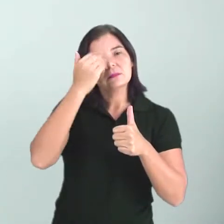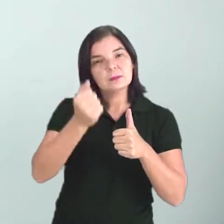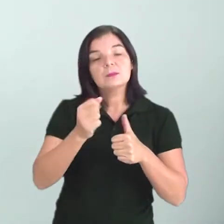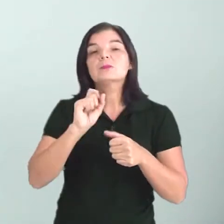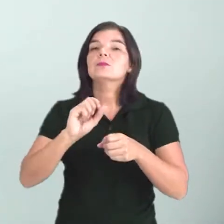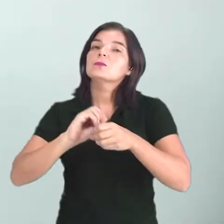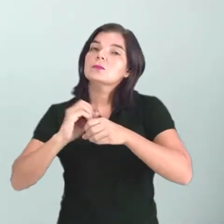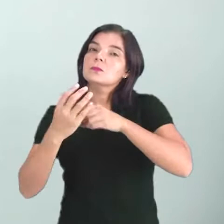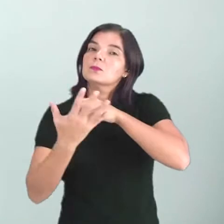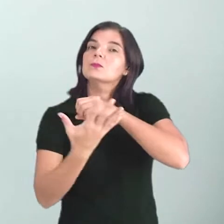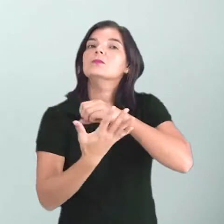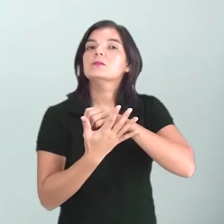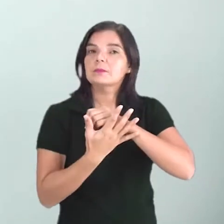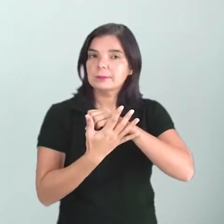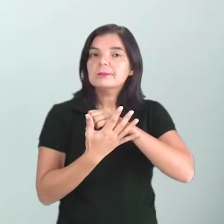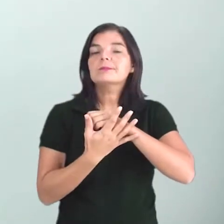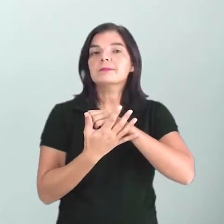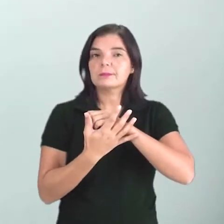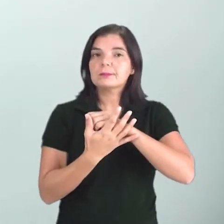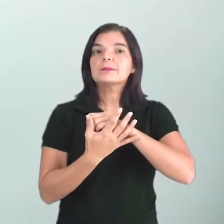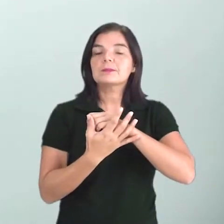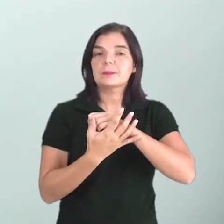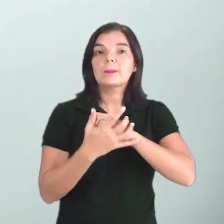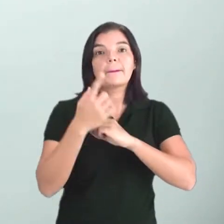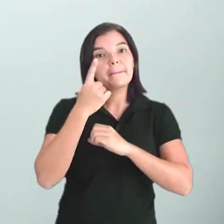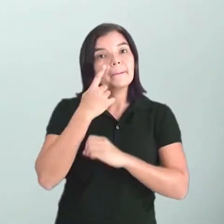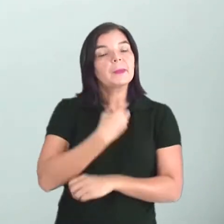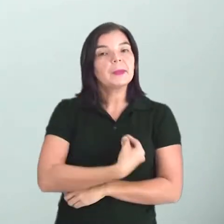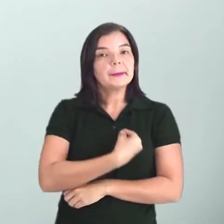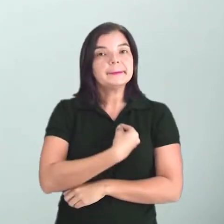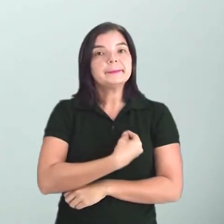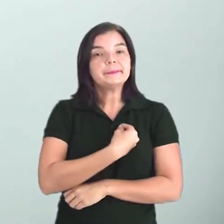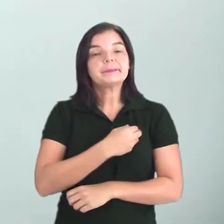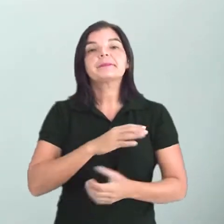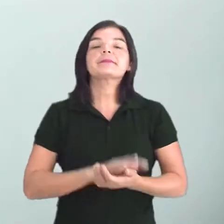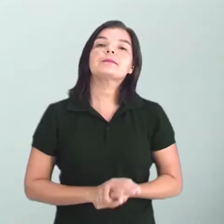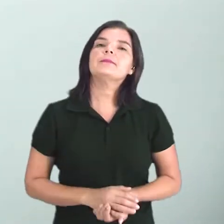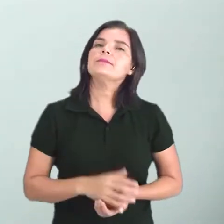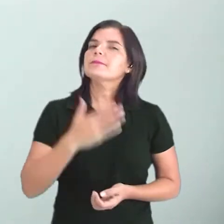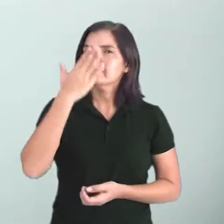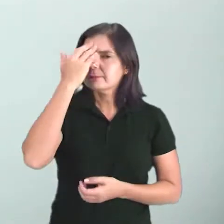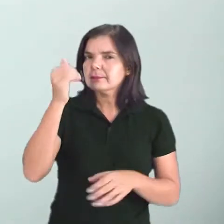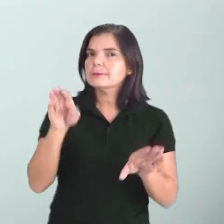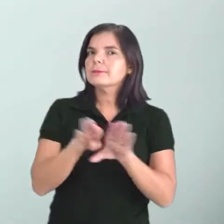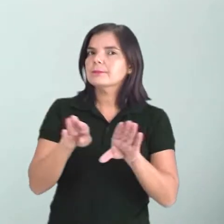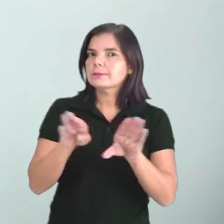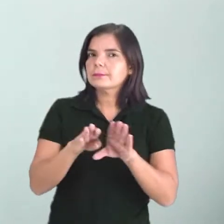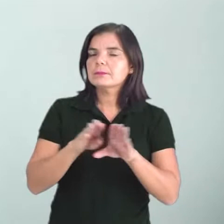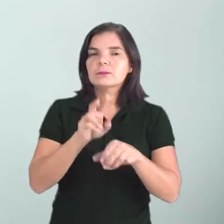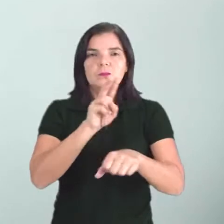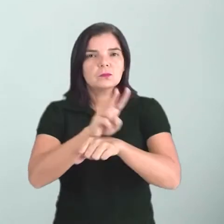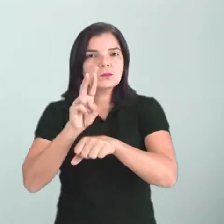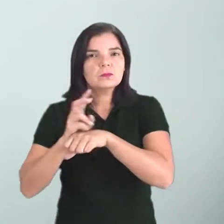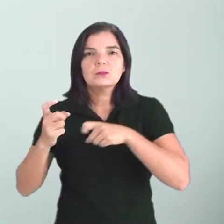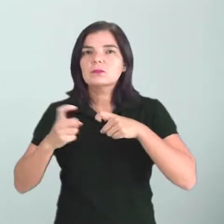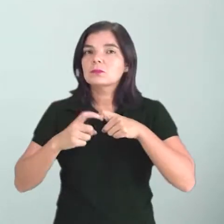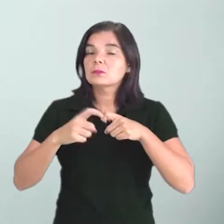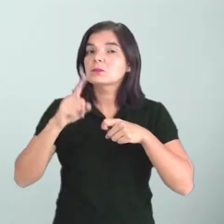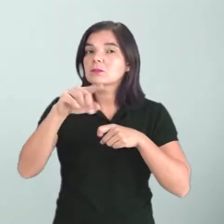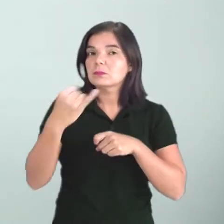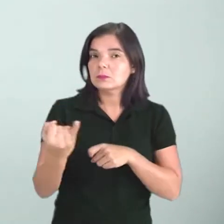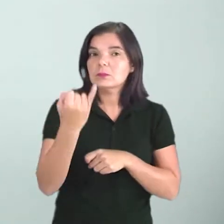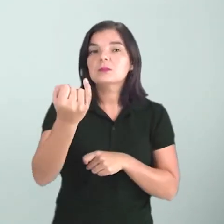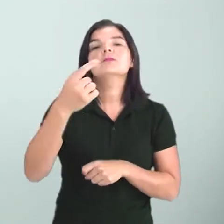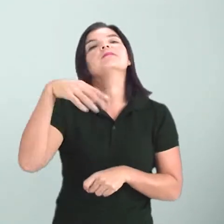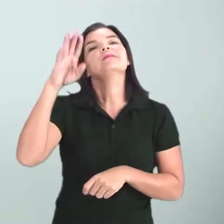sobre o coronavírus, que está aí, né, o que a gente está vivendo nesse momento. A gente sabe que ele está falando sobre tratamento médico, então é importante que